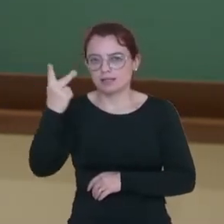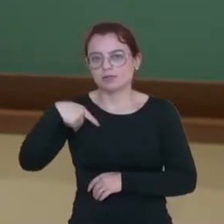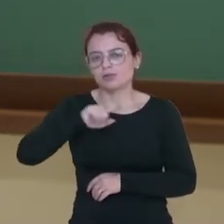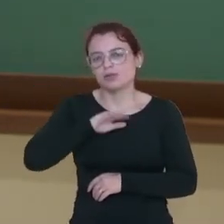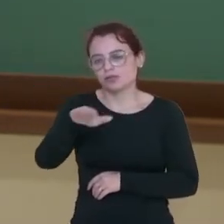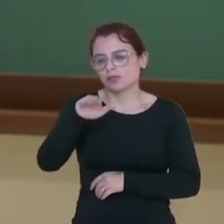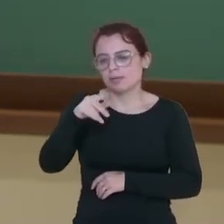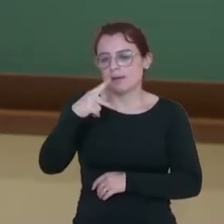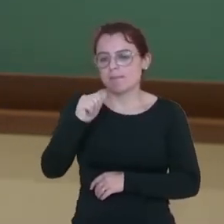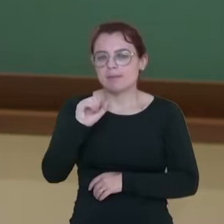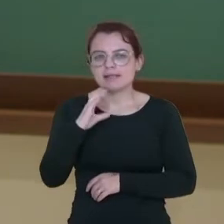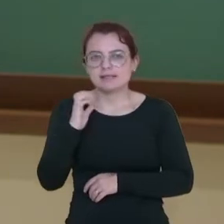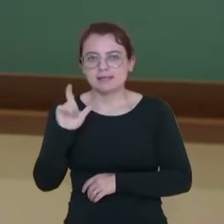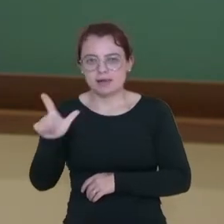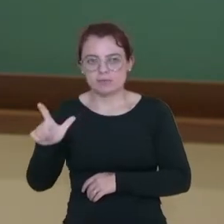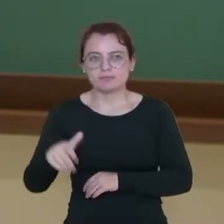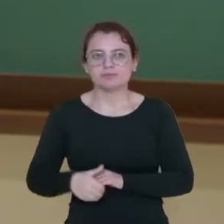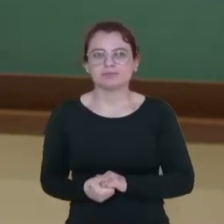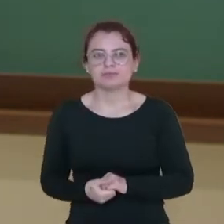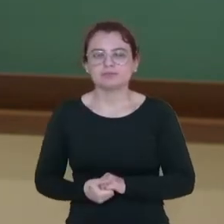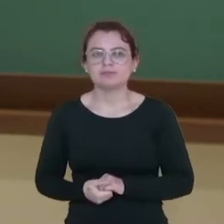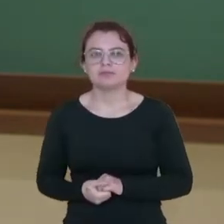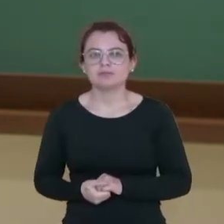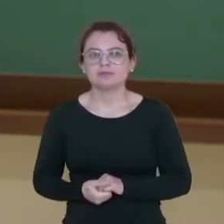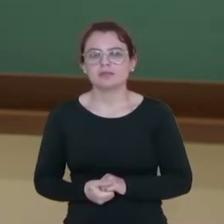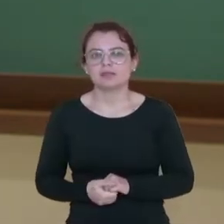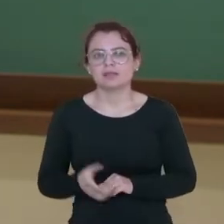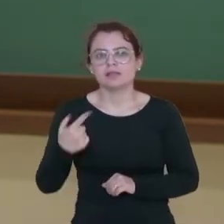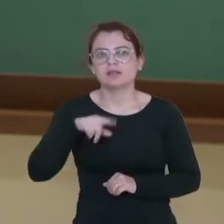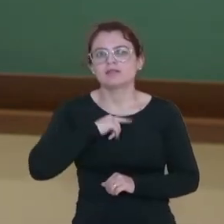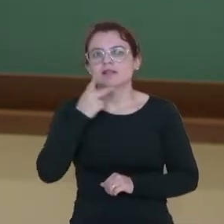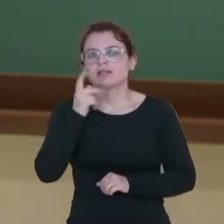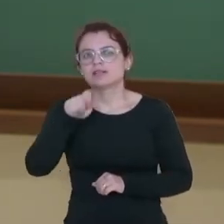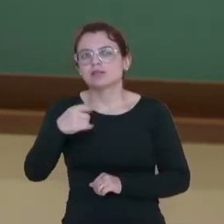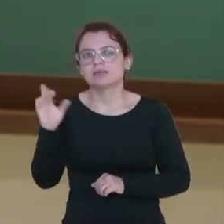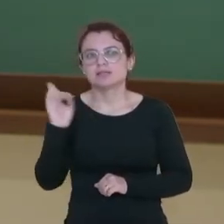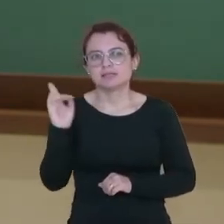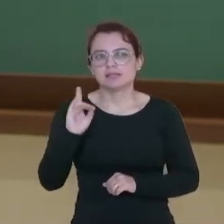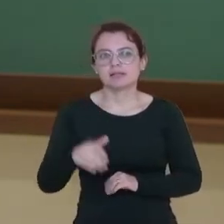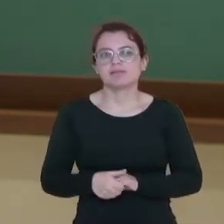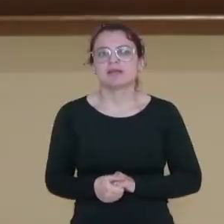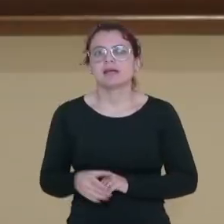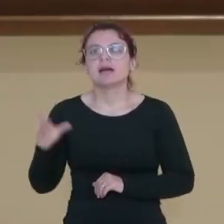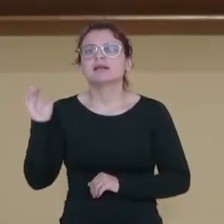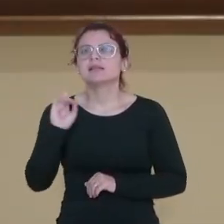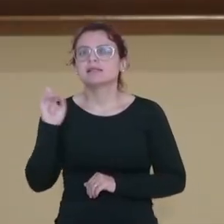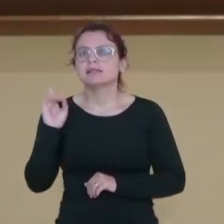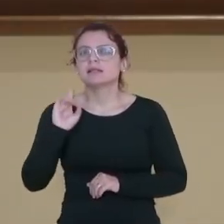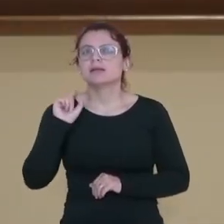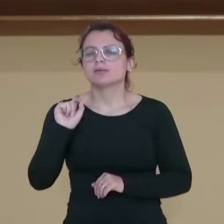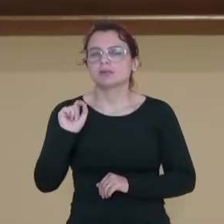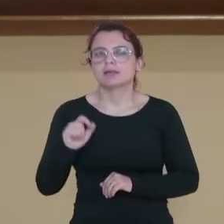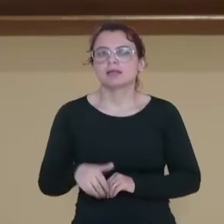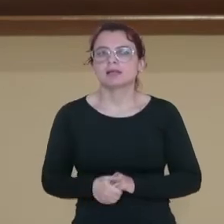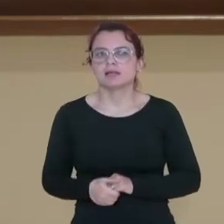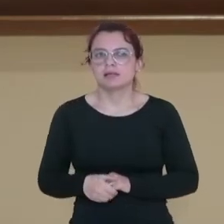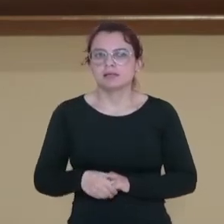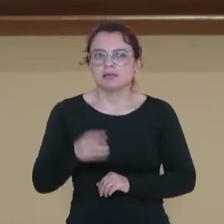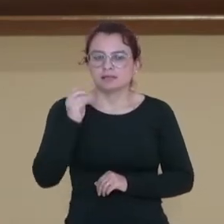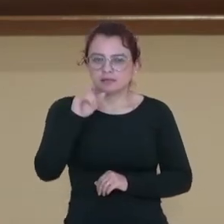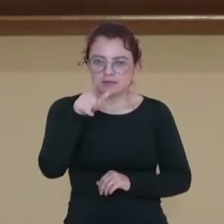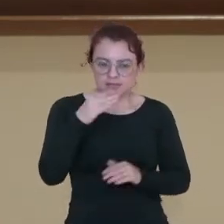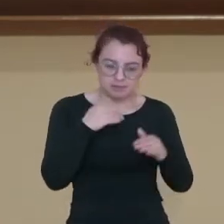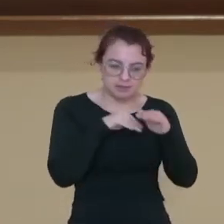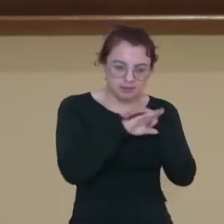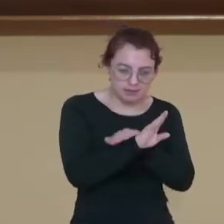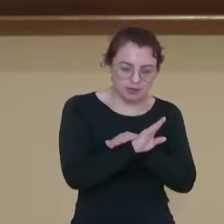da pressão, nós vamos falar agora um pouquinho sobre a densidade. A densidade, se você tiver que guardar 100 kg de chumbo